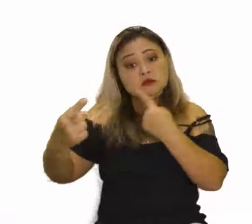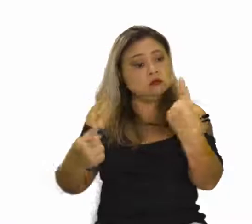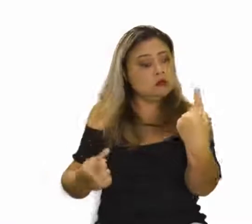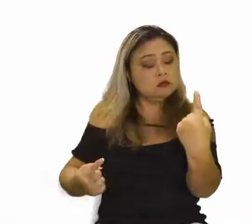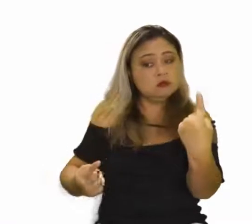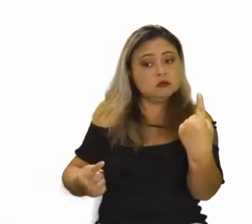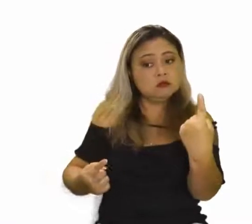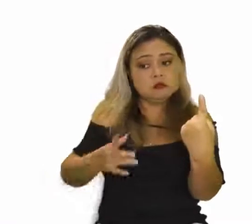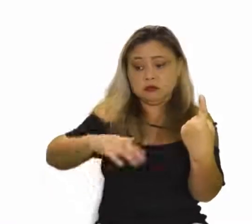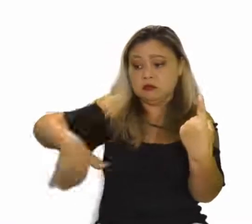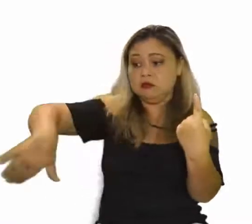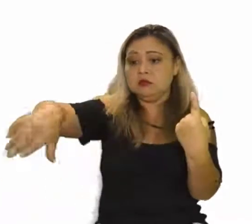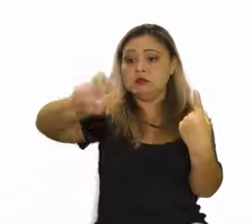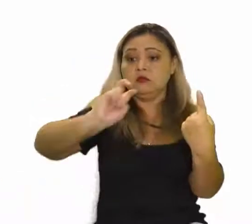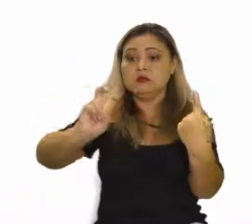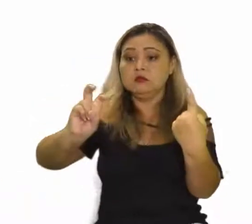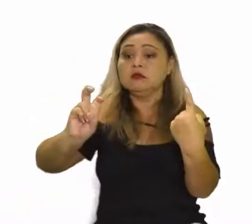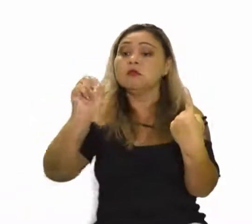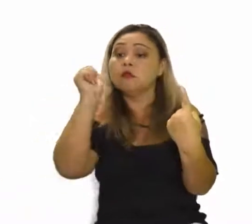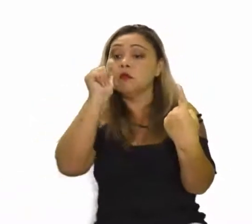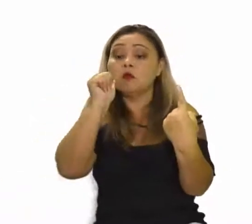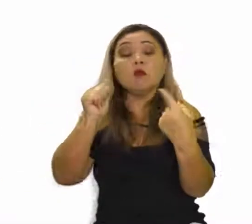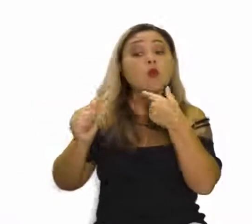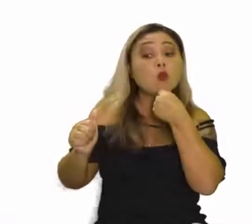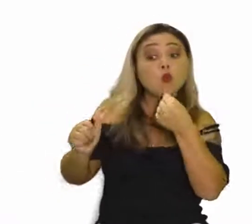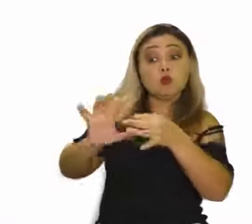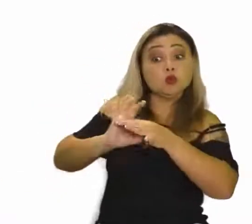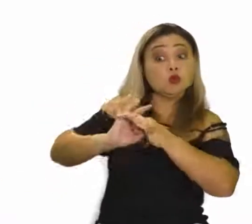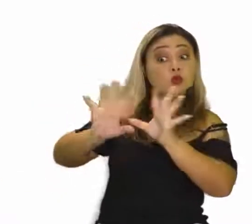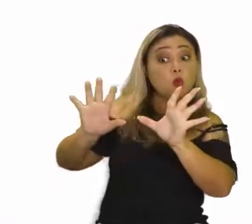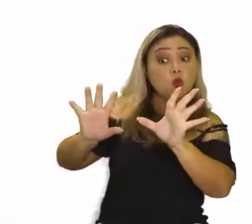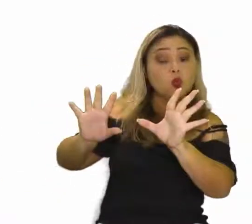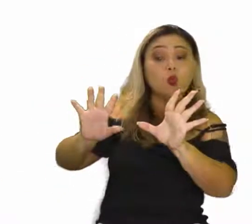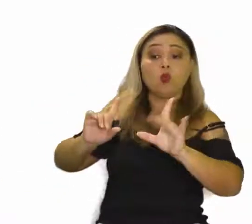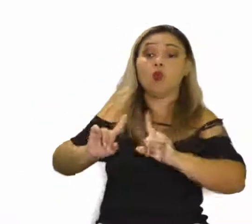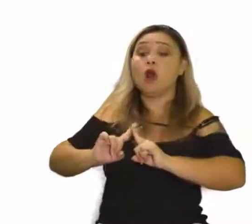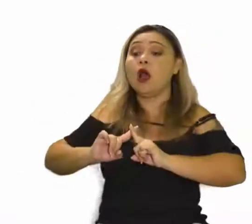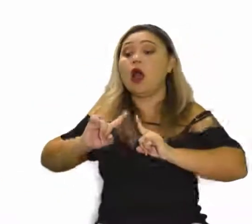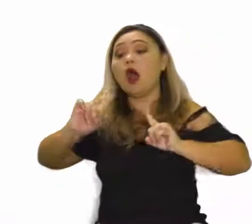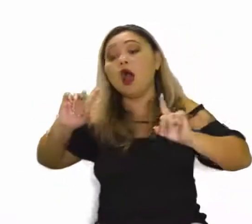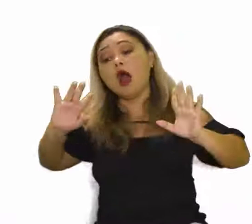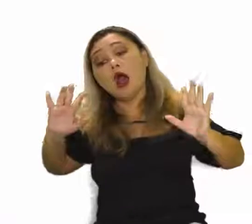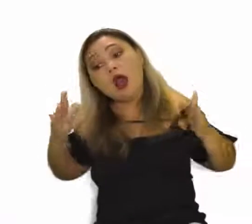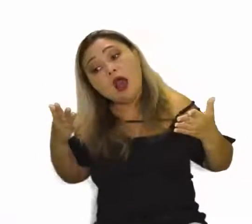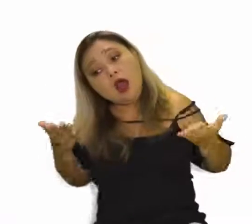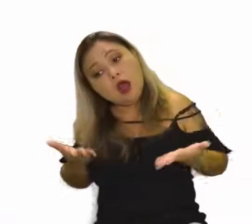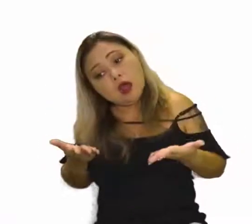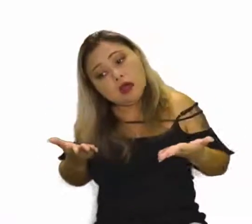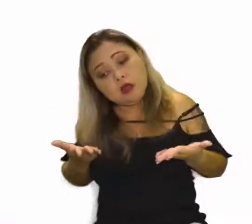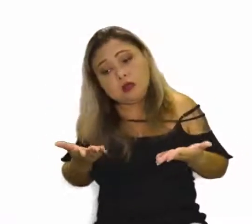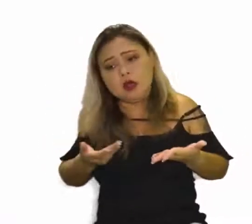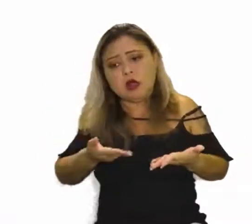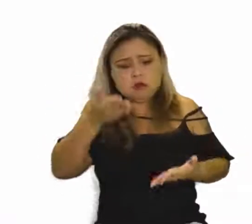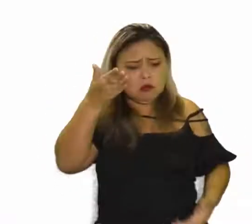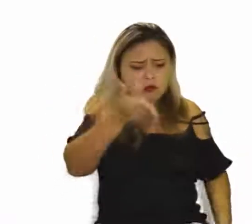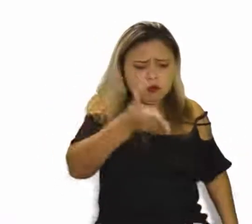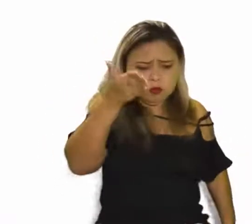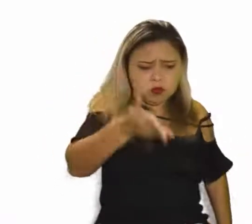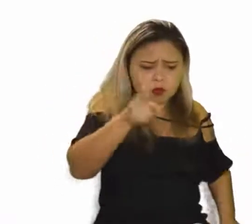1 para 5 fêmeas, solto. Agora, se você está fazendo a criação